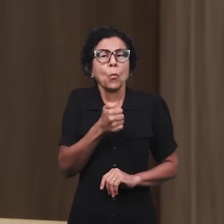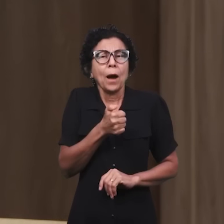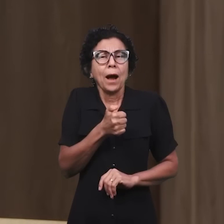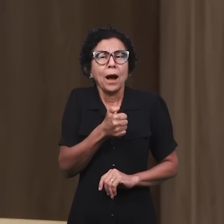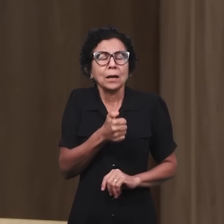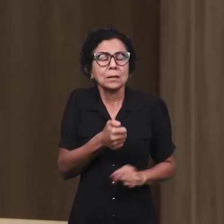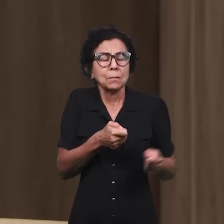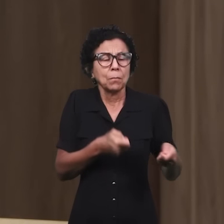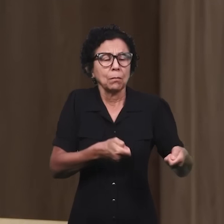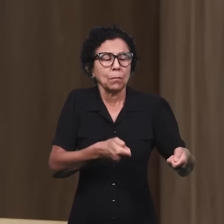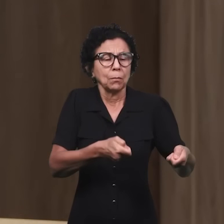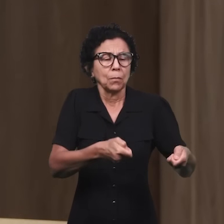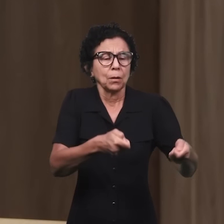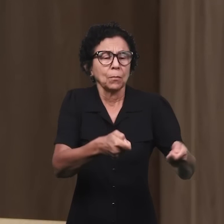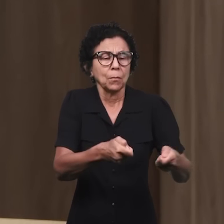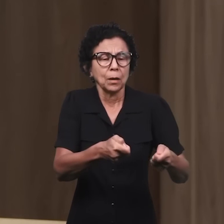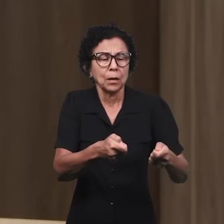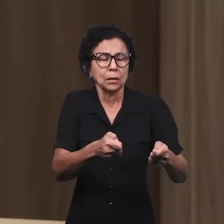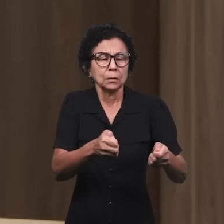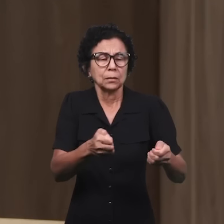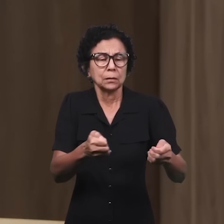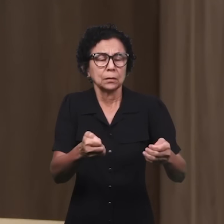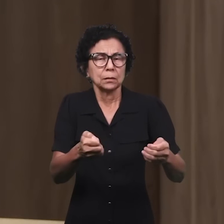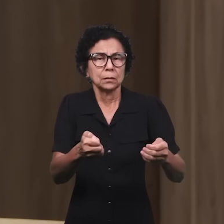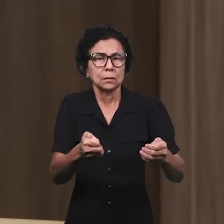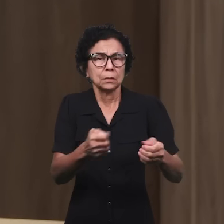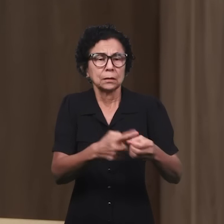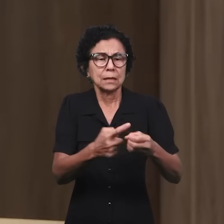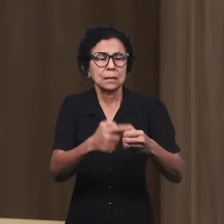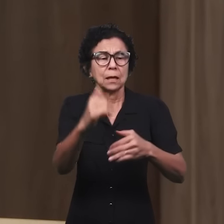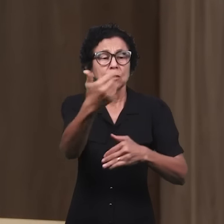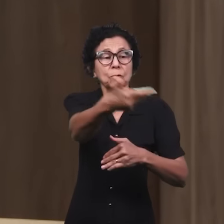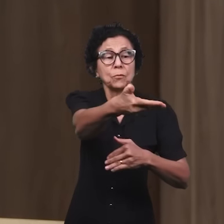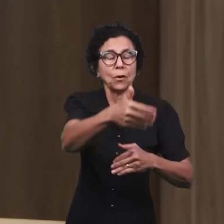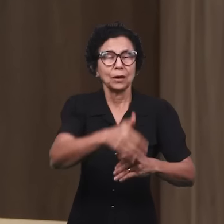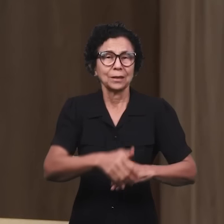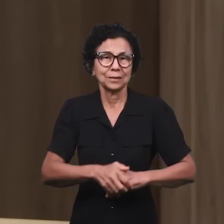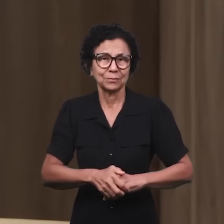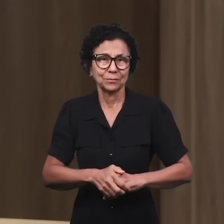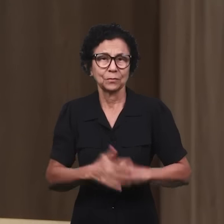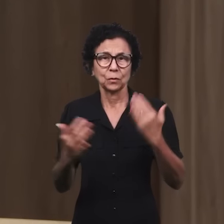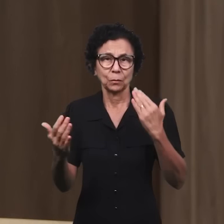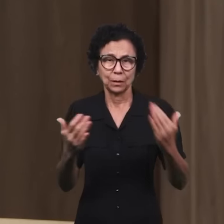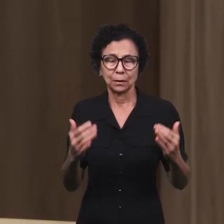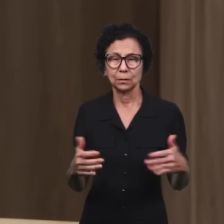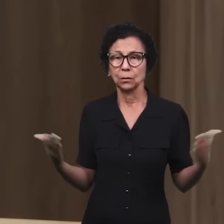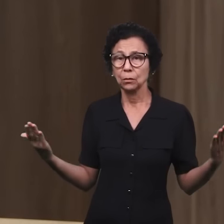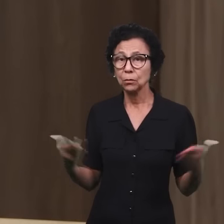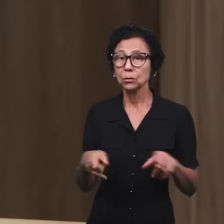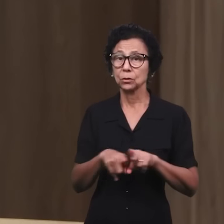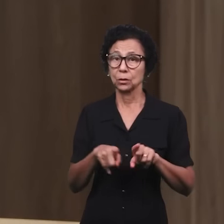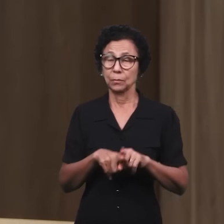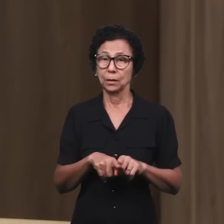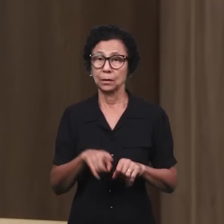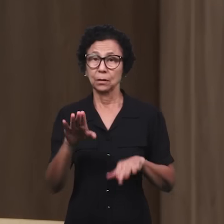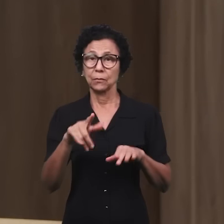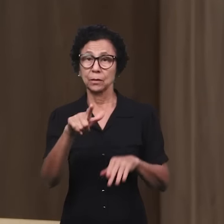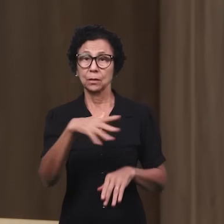passos, falta poucos passos, o filho de alguém estar fora da igreja. Mas ainda falta alguns